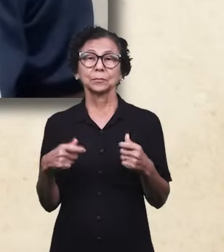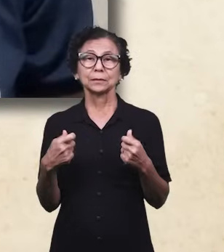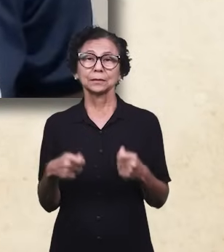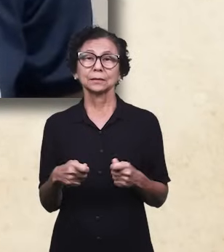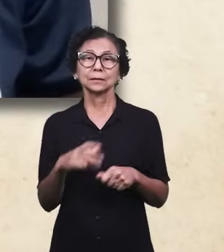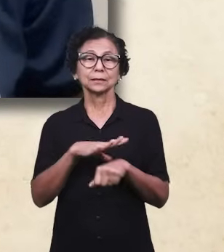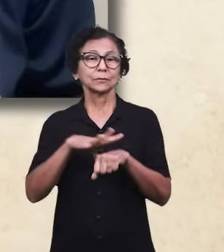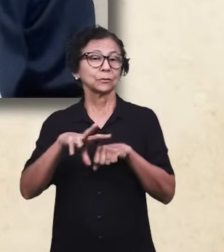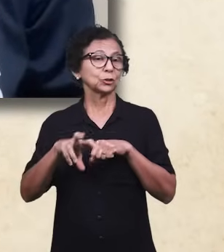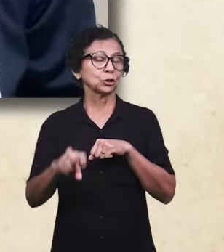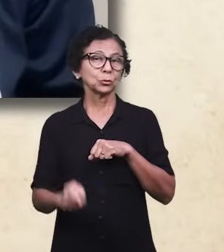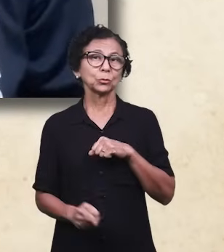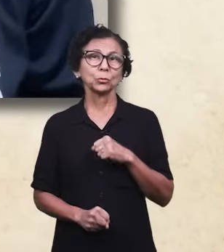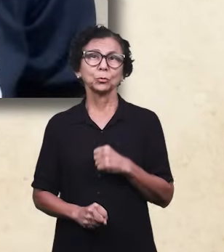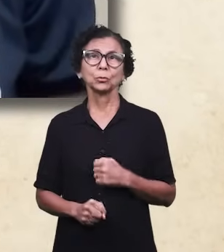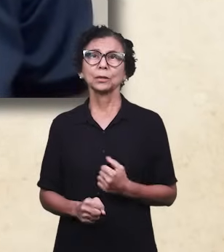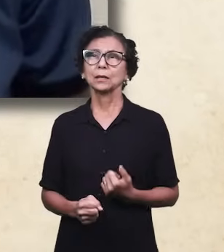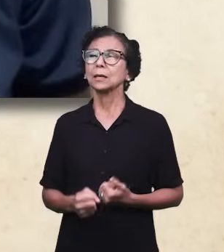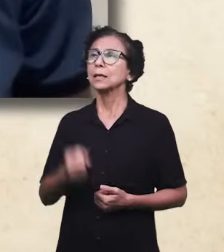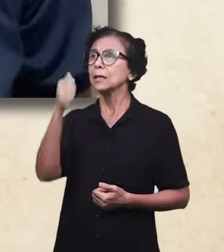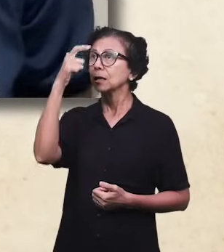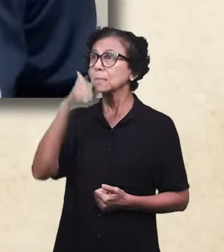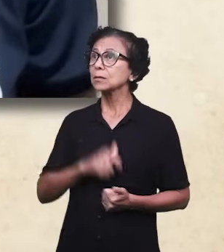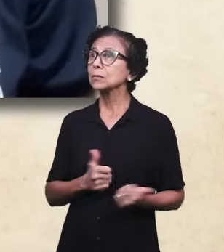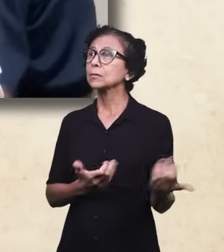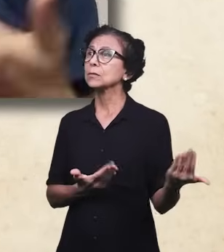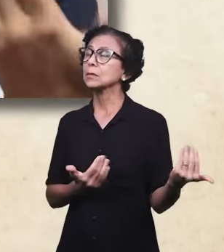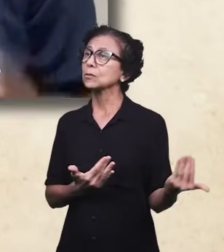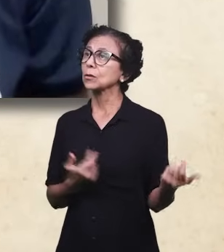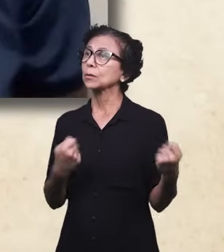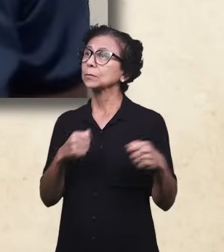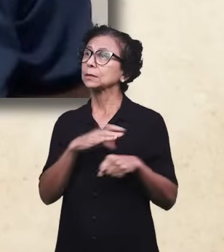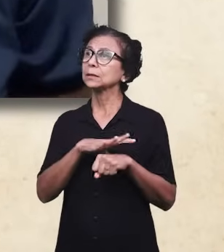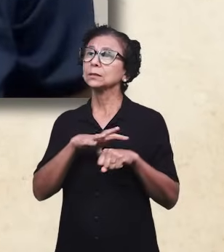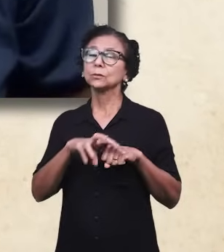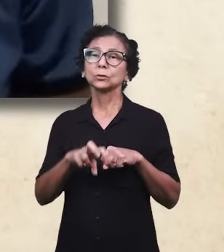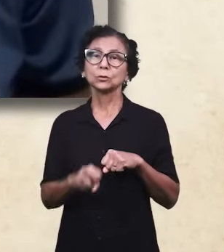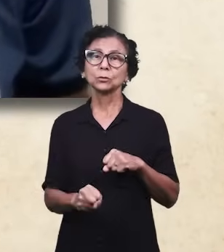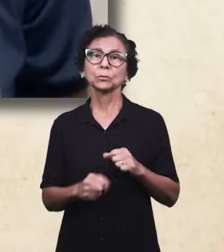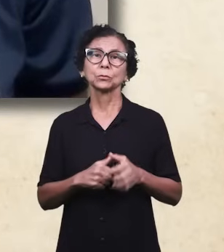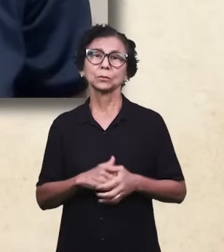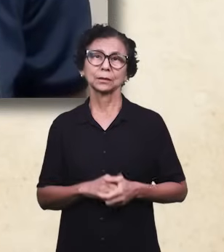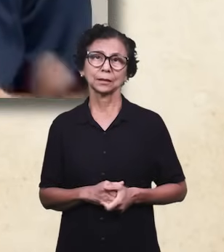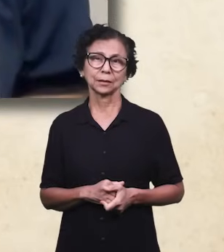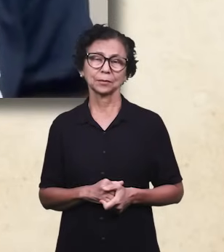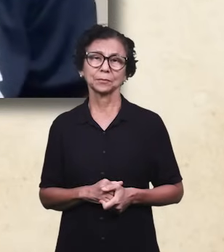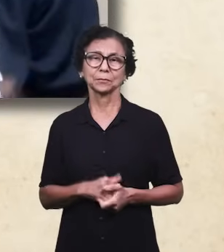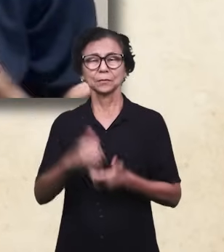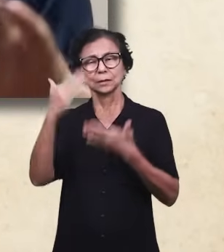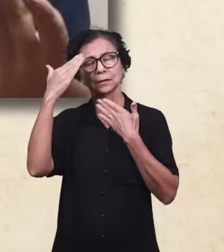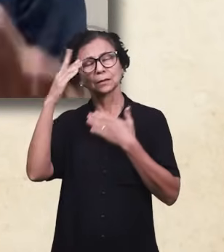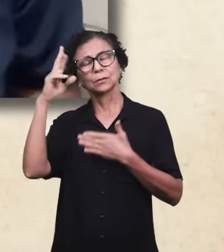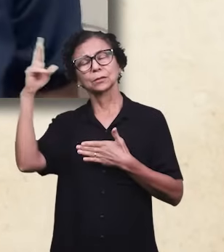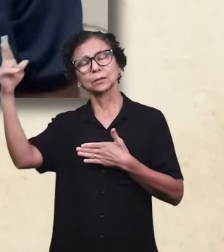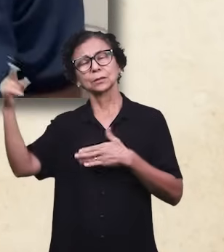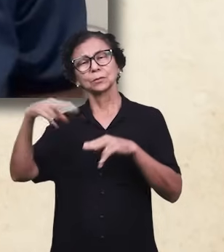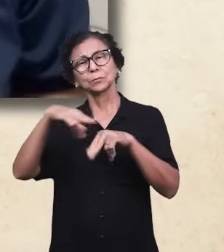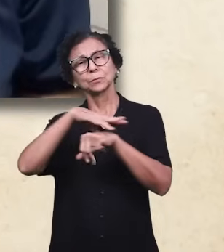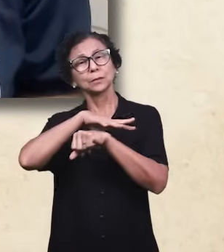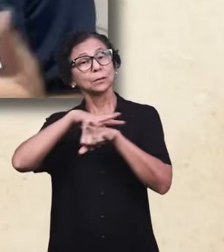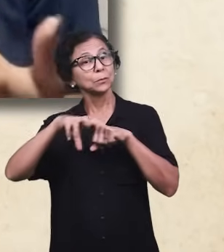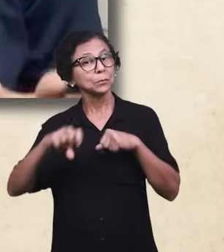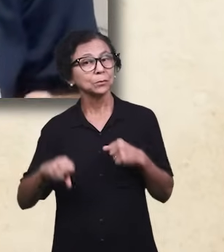muito, falei, eu sou essa jovem. E glorifiquei o nome do Senhor pela cura que Ele tinha me